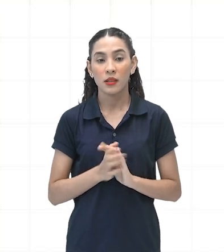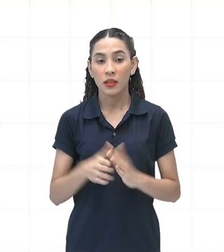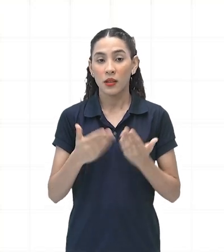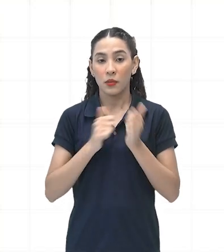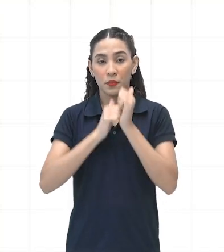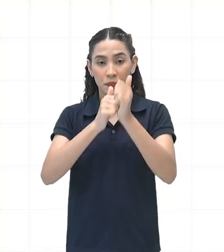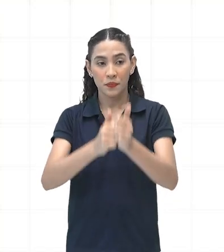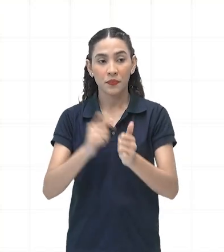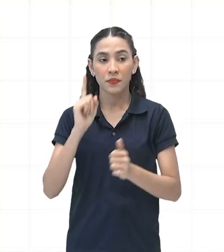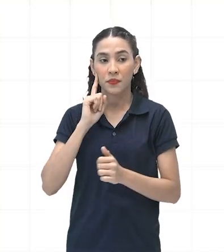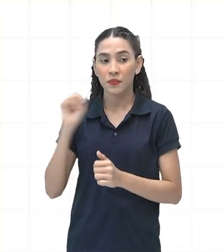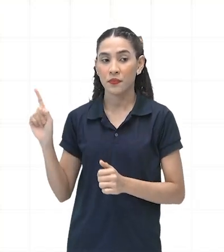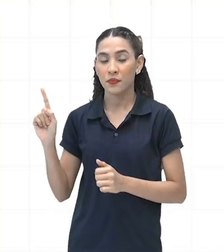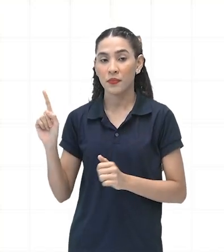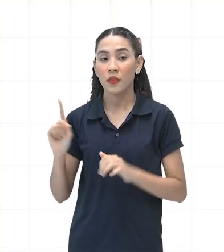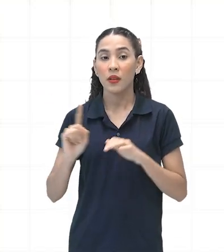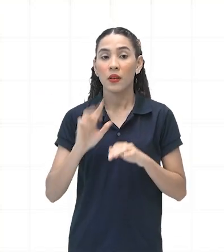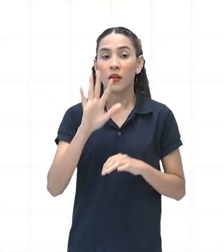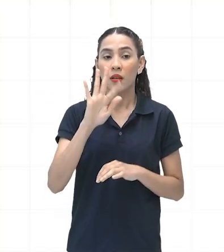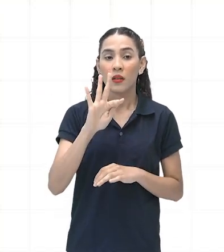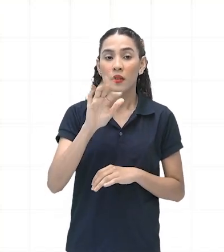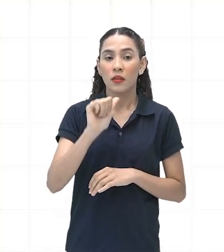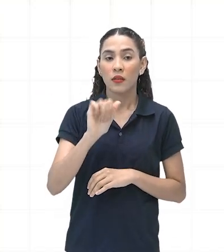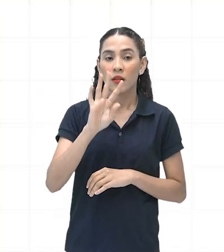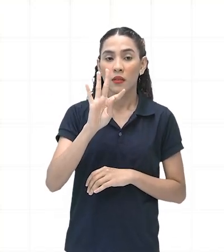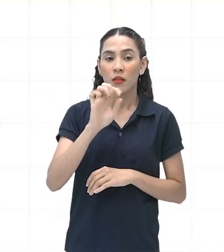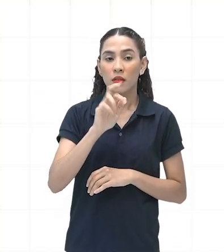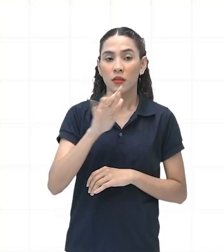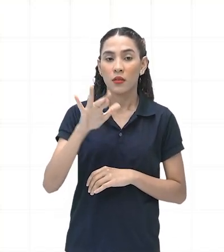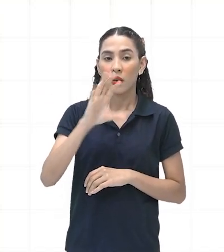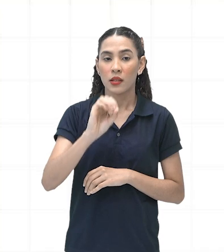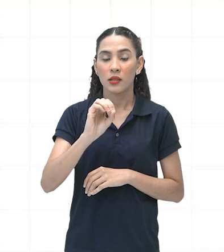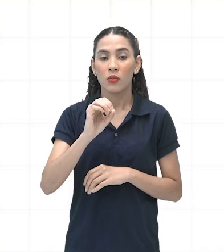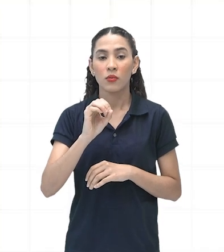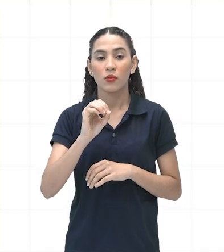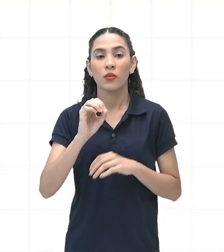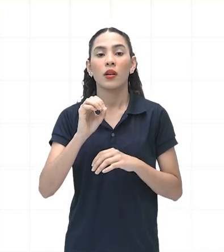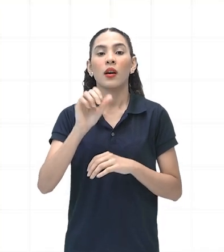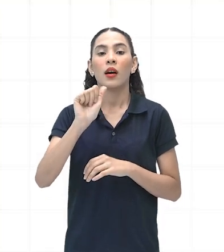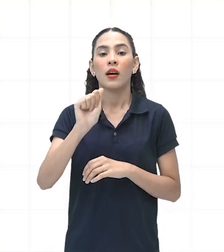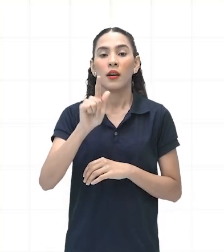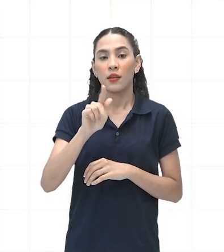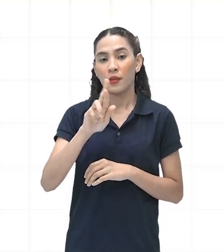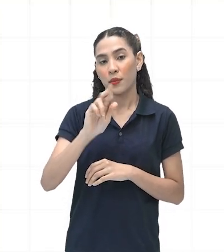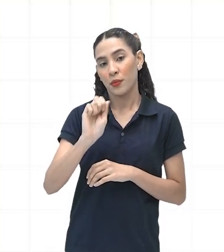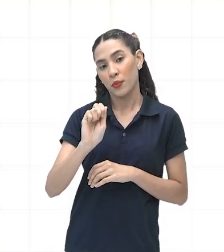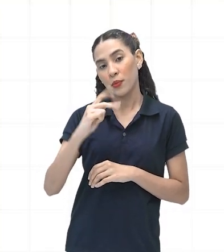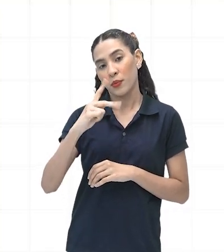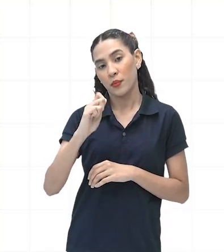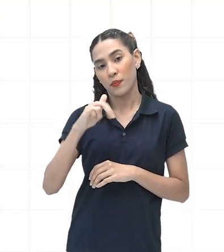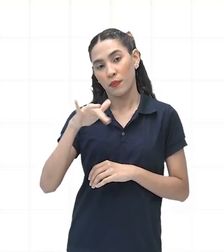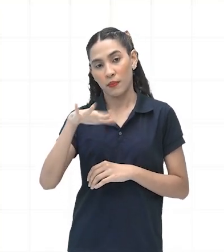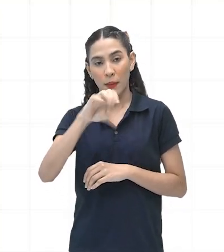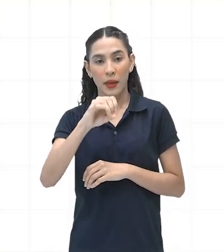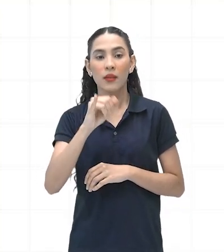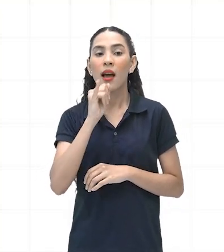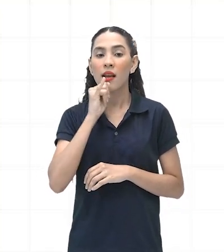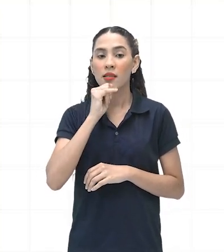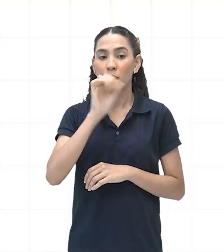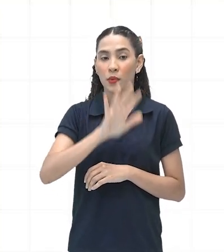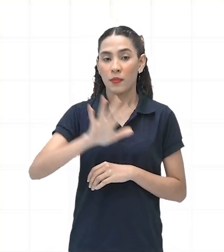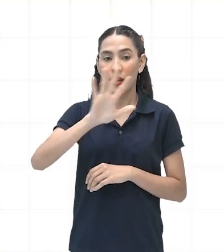acompanhe comigo. Então, fatoração por agrupamento. Observe as três figuras a seguir,